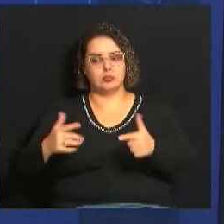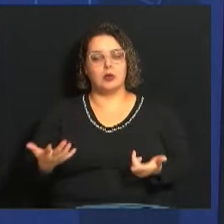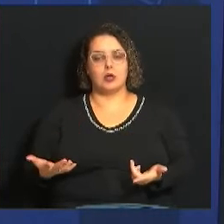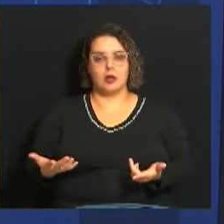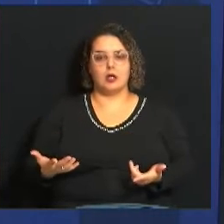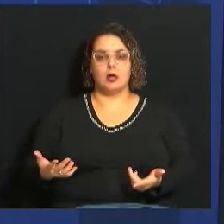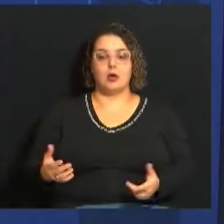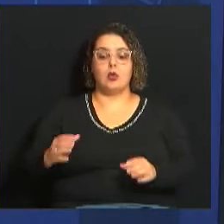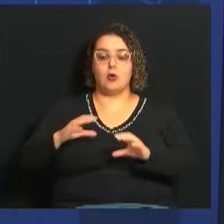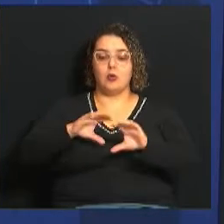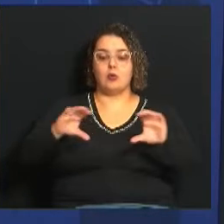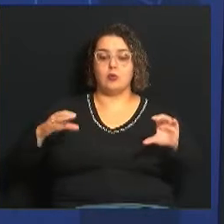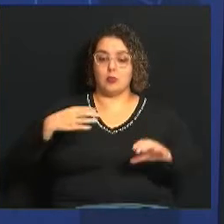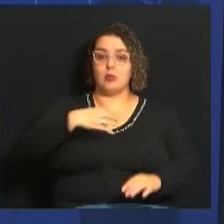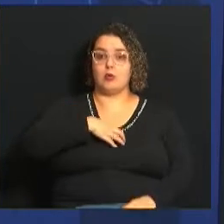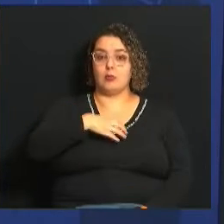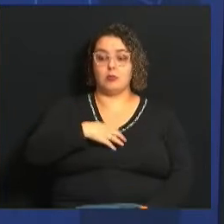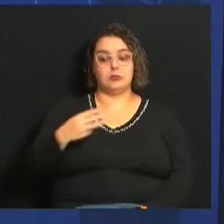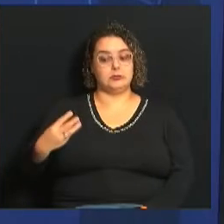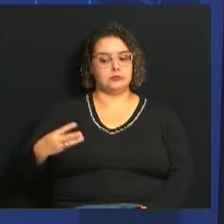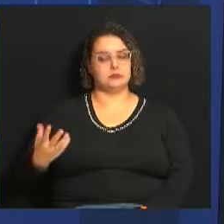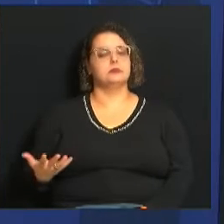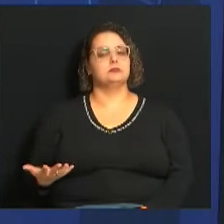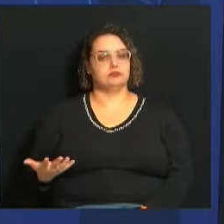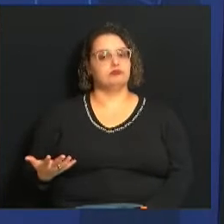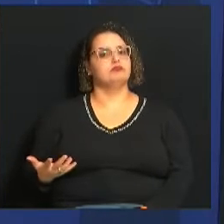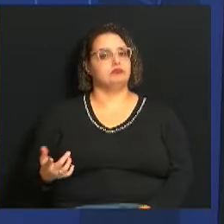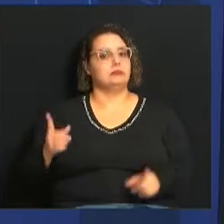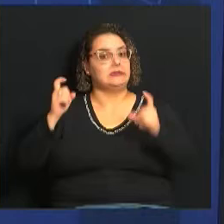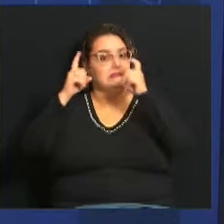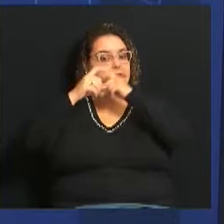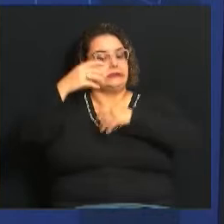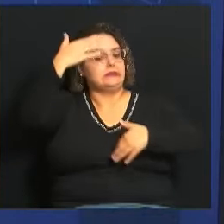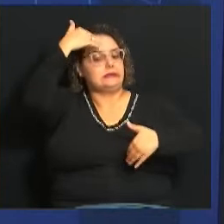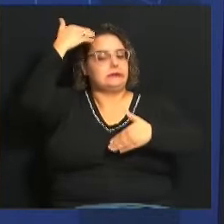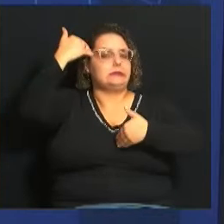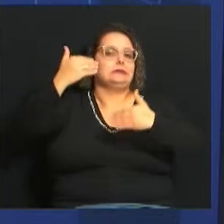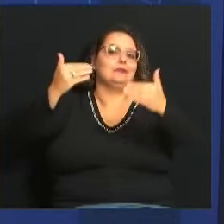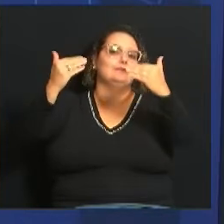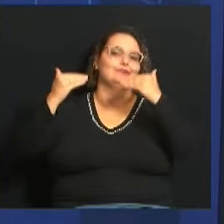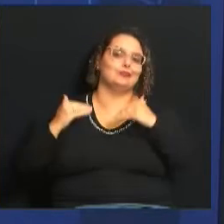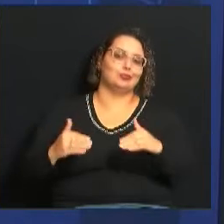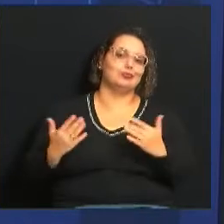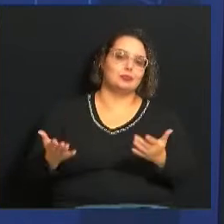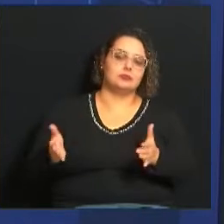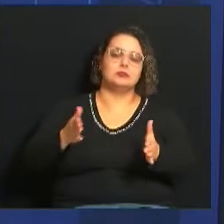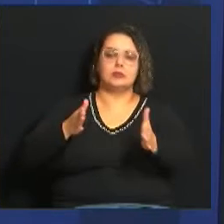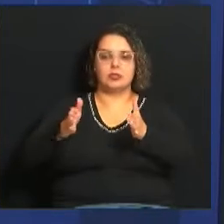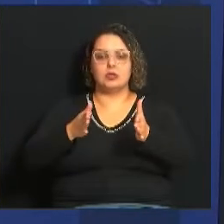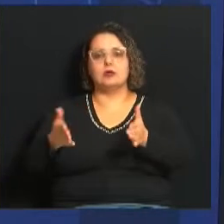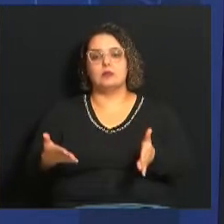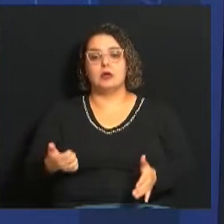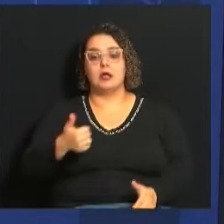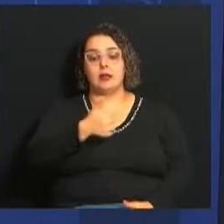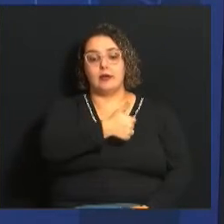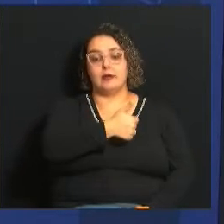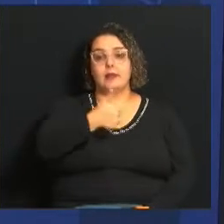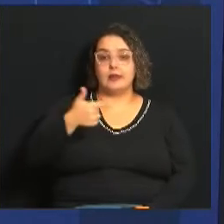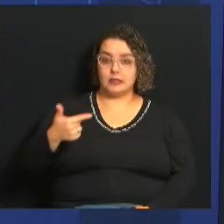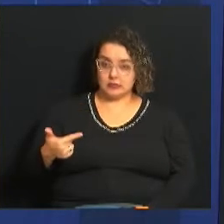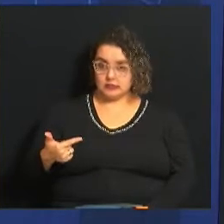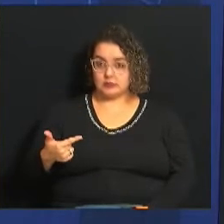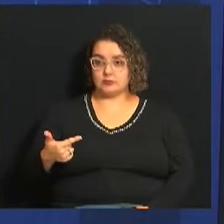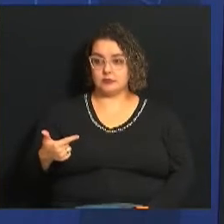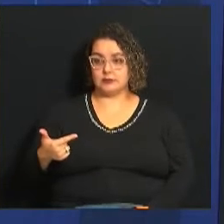colocado, então uma parada complicada para a Macaca, que caiu na tabela de classificação, neste momento é a 12ª